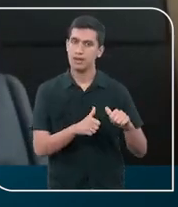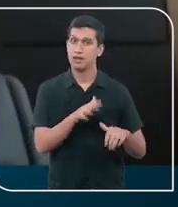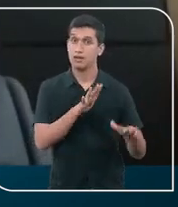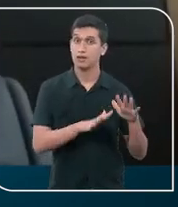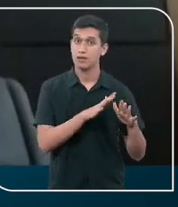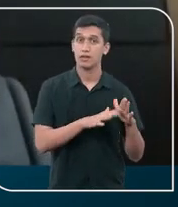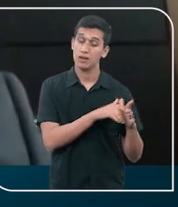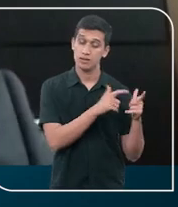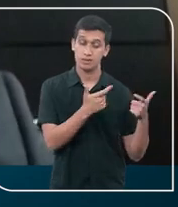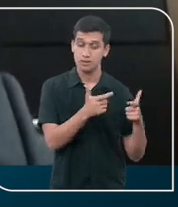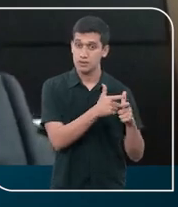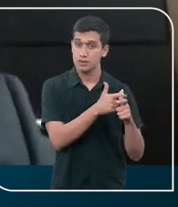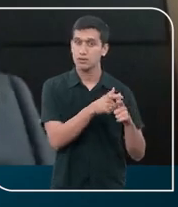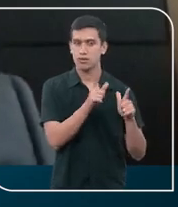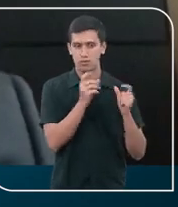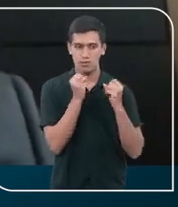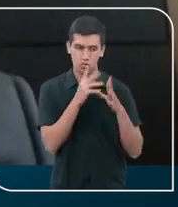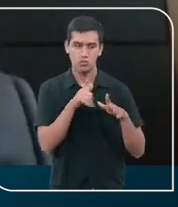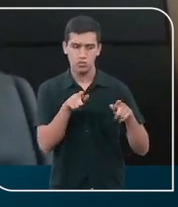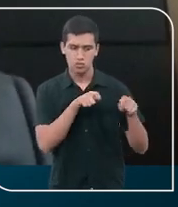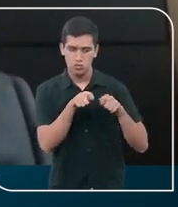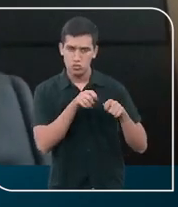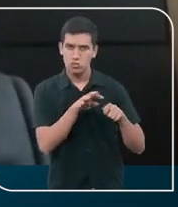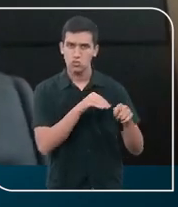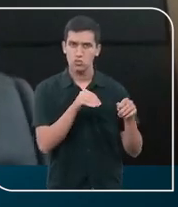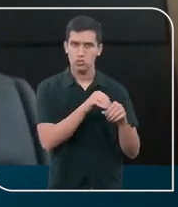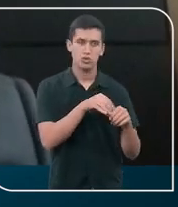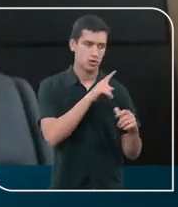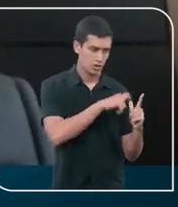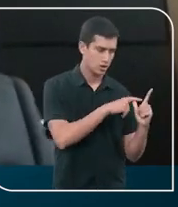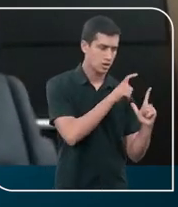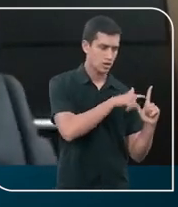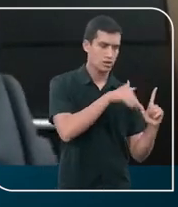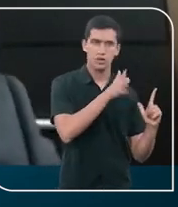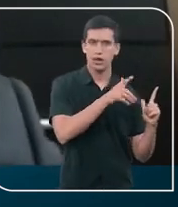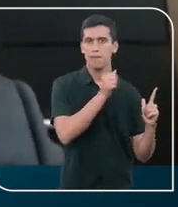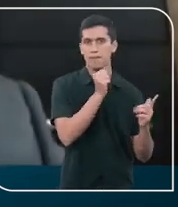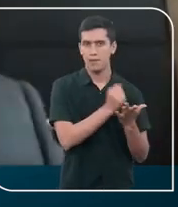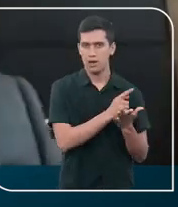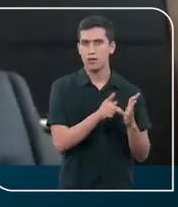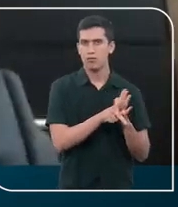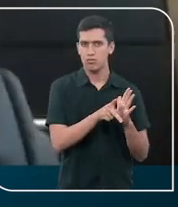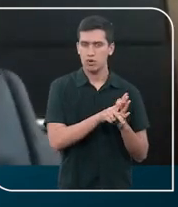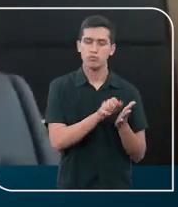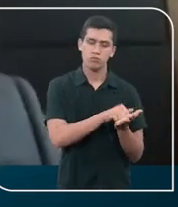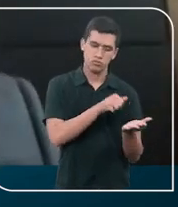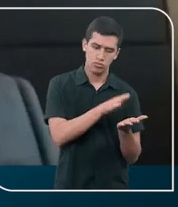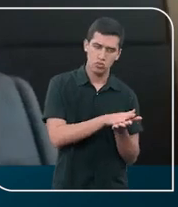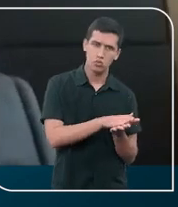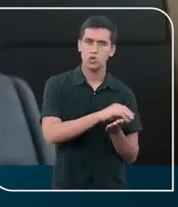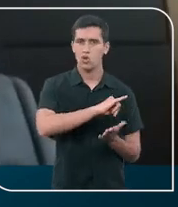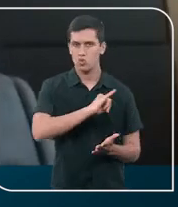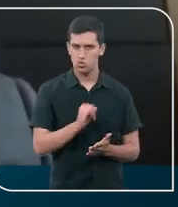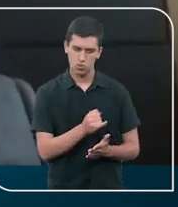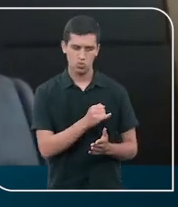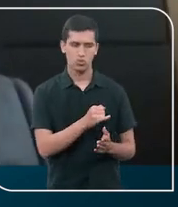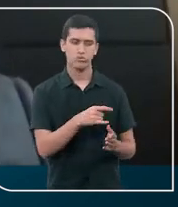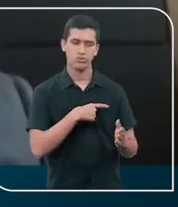bem gerenciada, o inadimplente já paga com multa, com juros, com correção, acaba sendo até